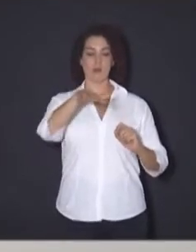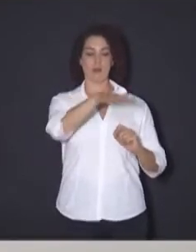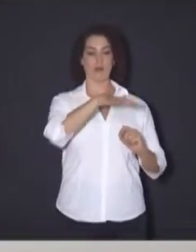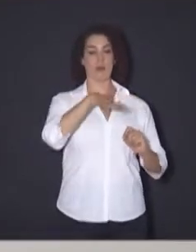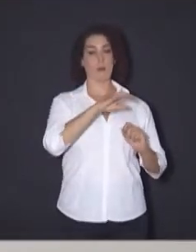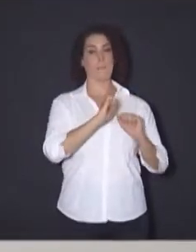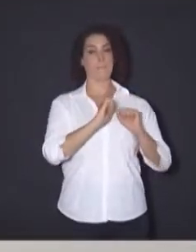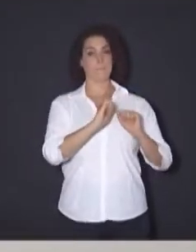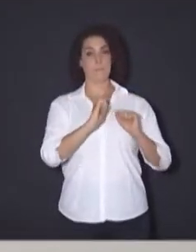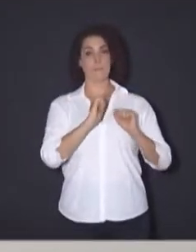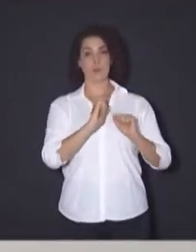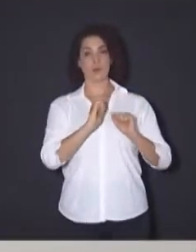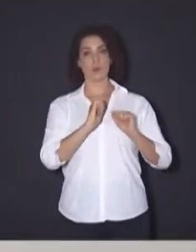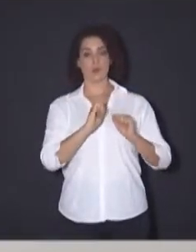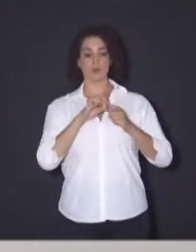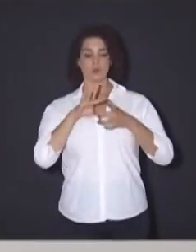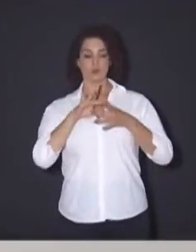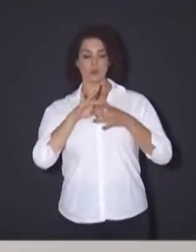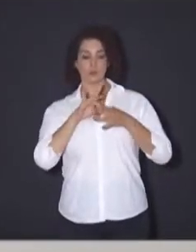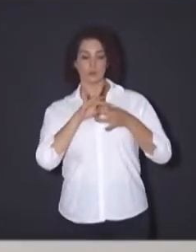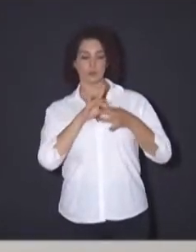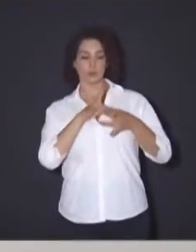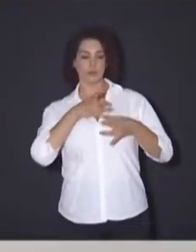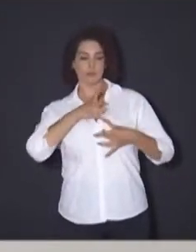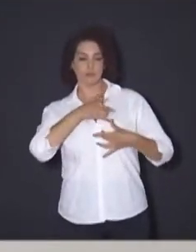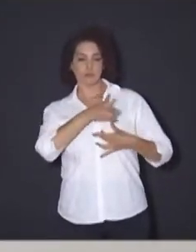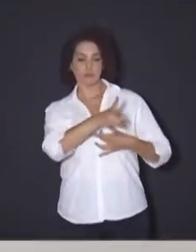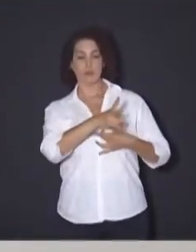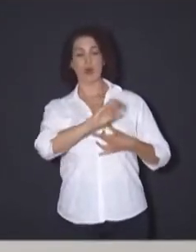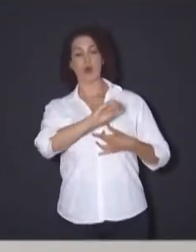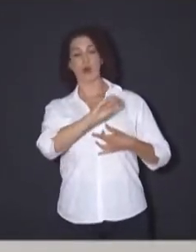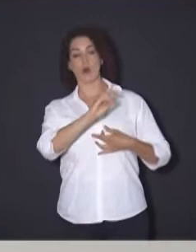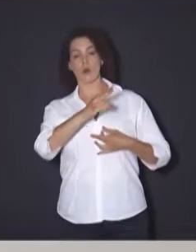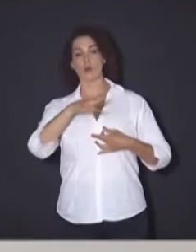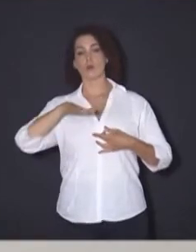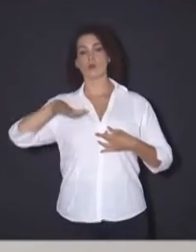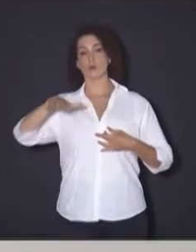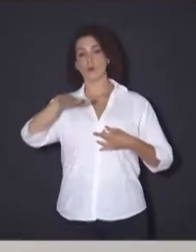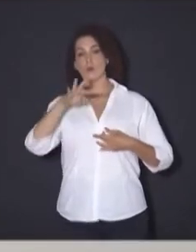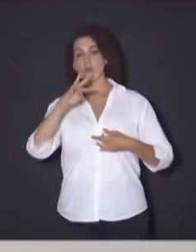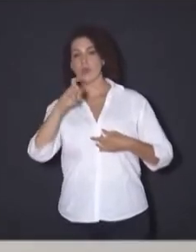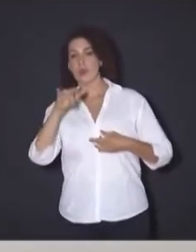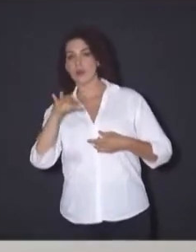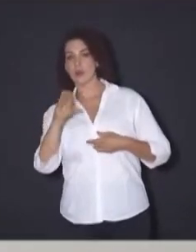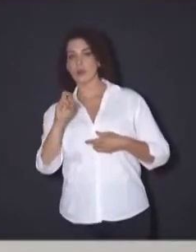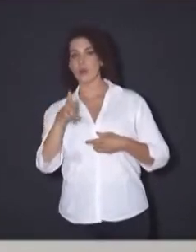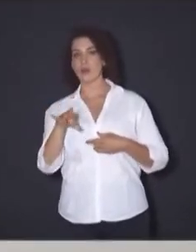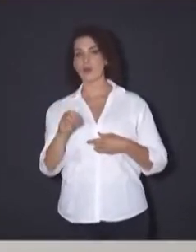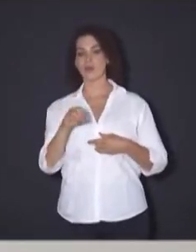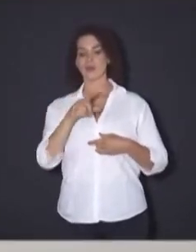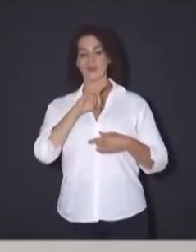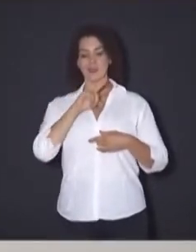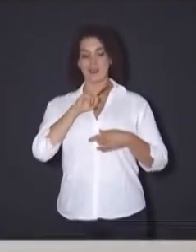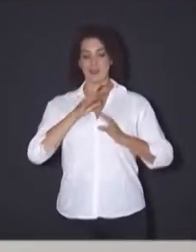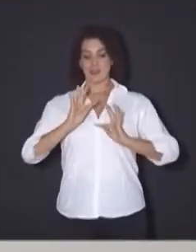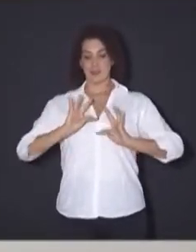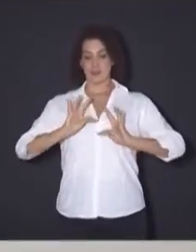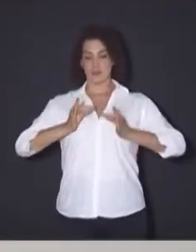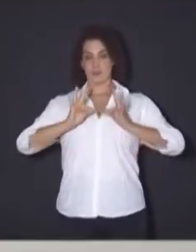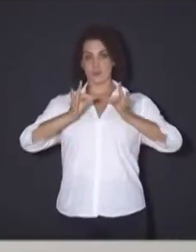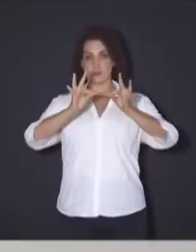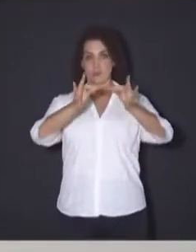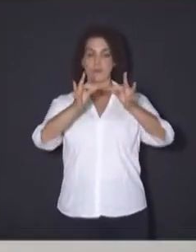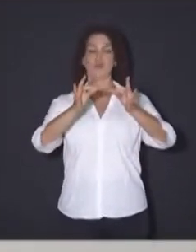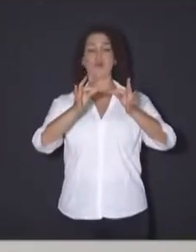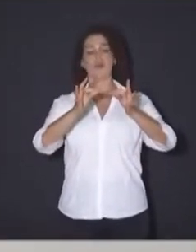ser contínuos ou que territórios hoje com essa todas essas tecnologias que se podem